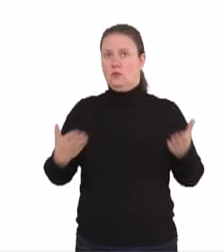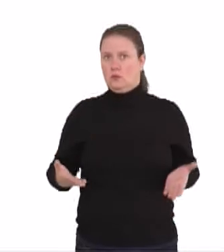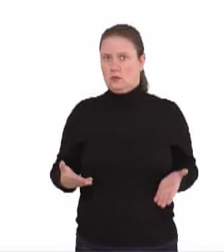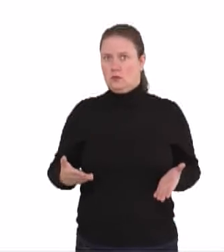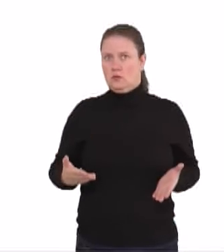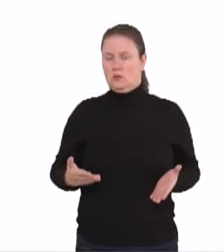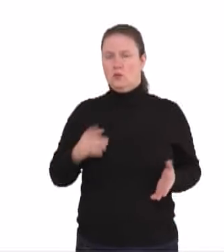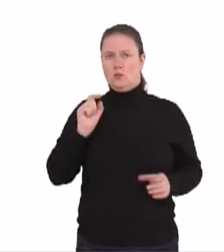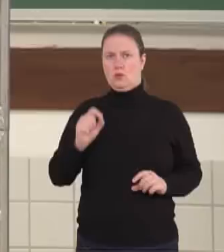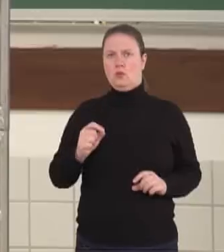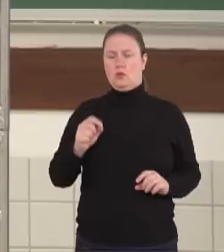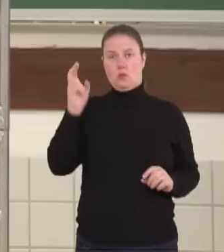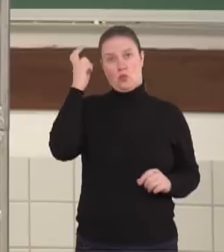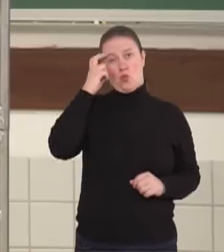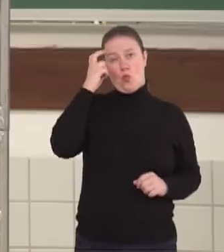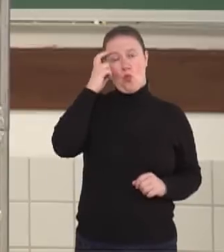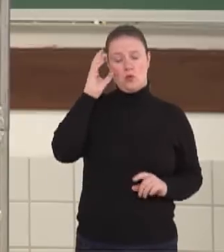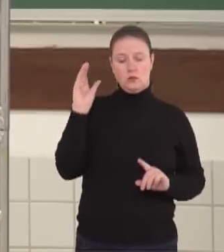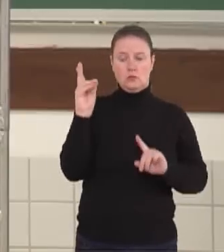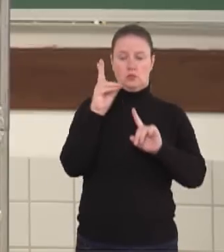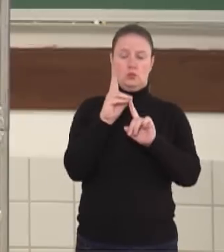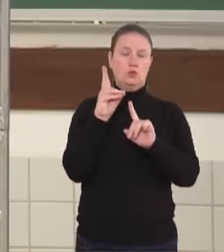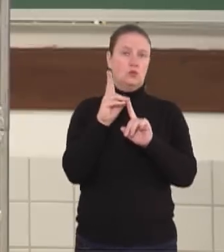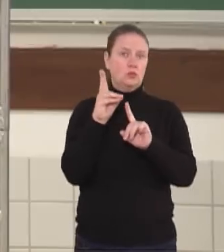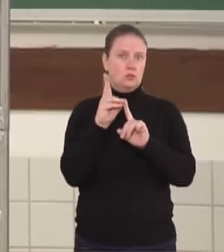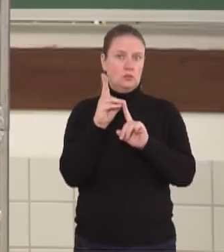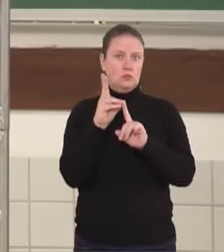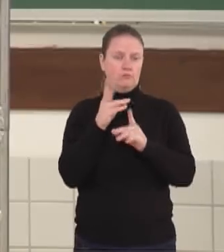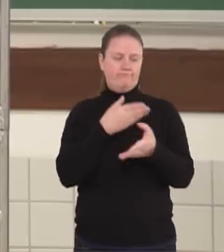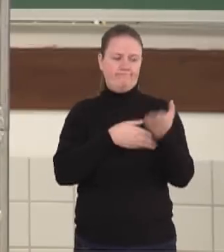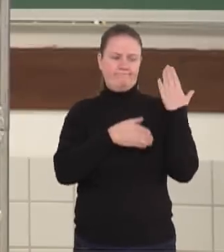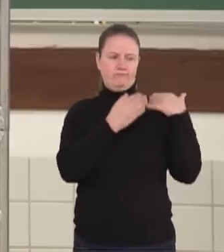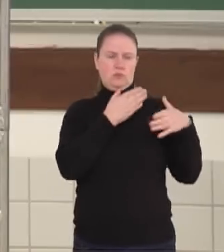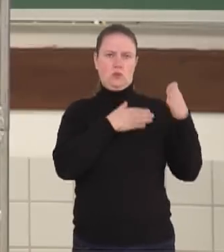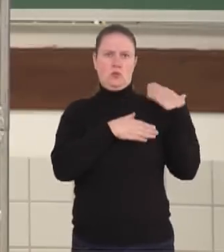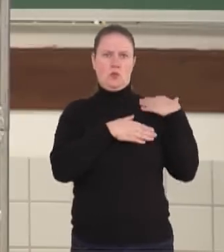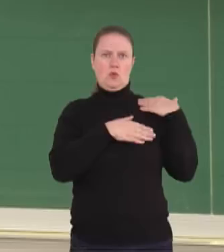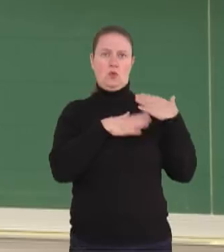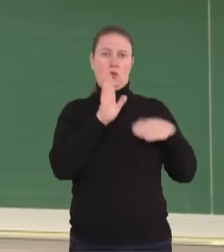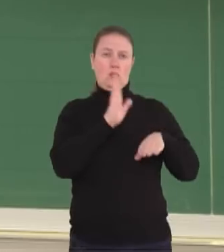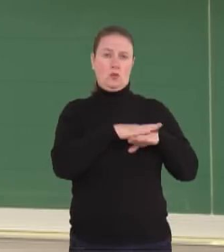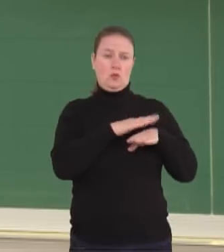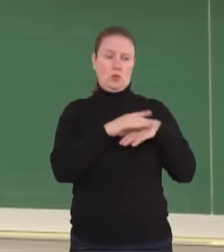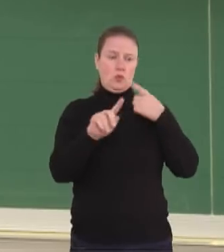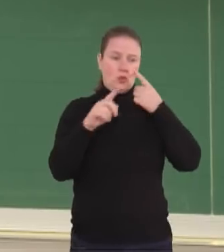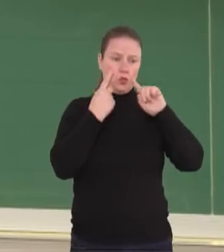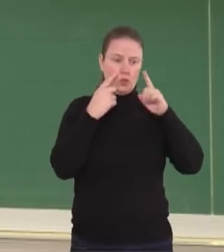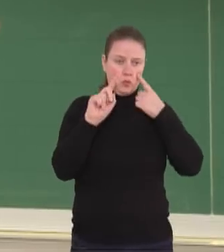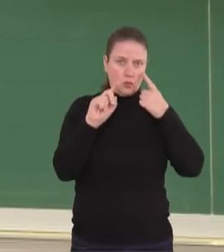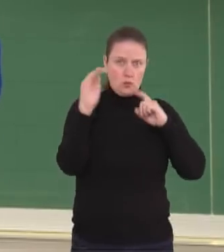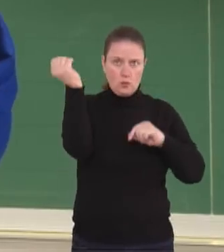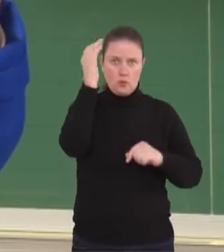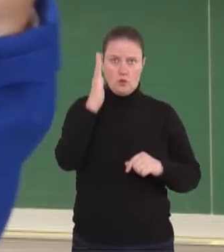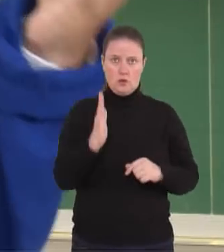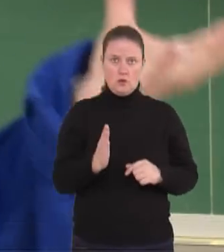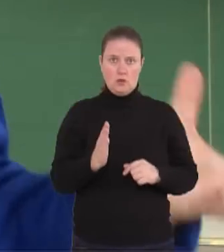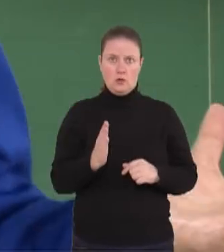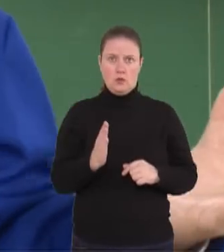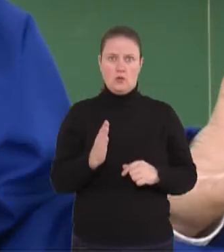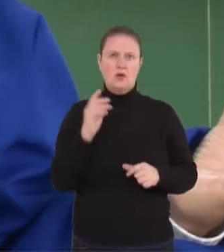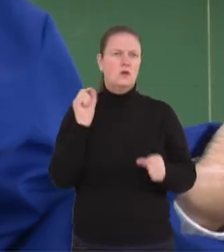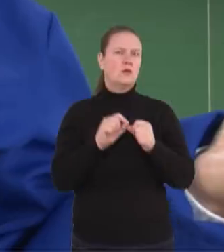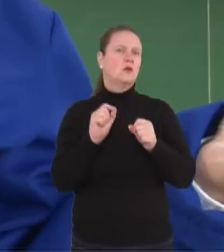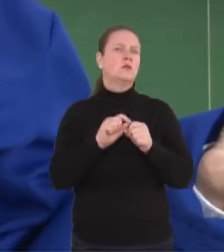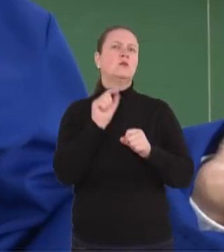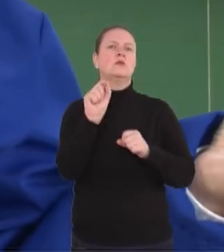a uma parte da cultura dos índios, em especial na época do descobrimento havia, na qual eles praticavam o